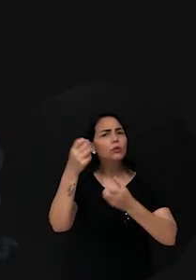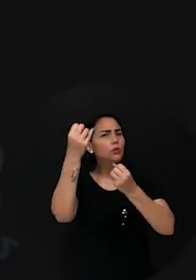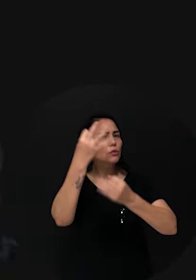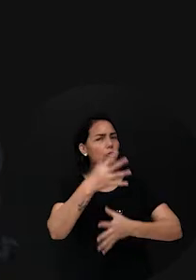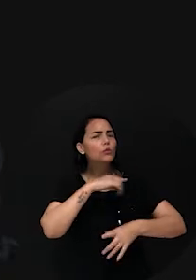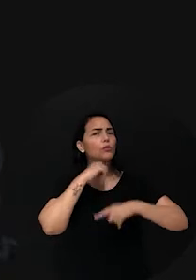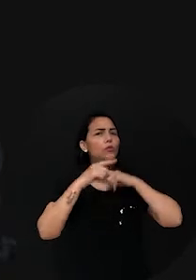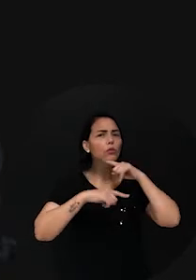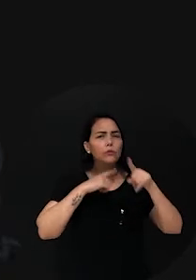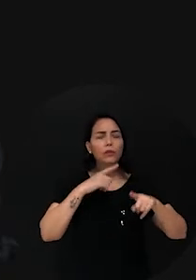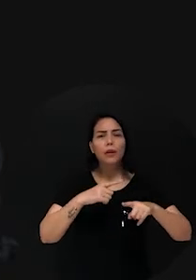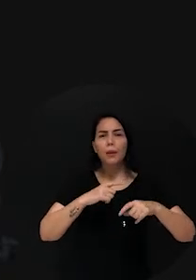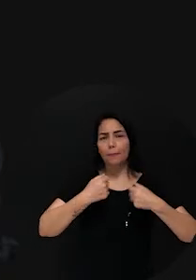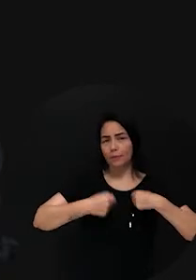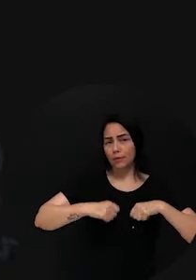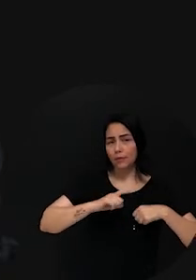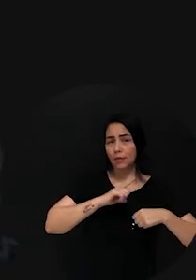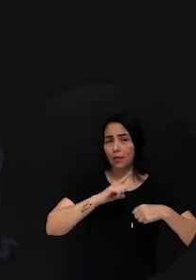para fazer as aulas?